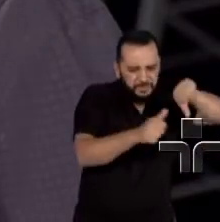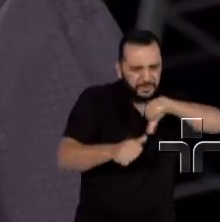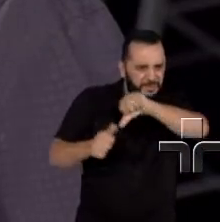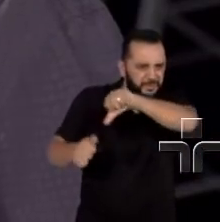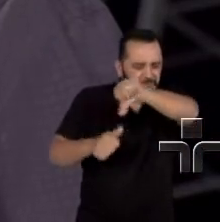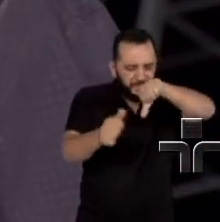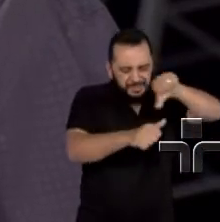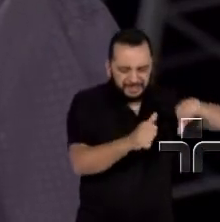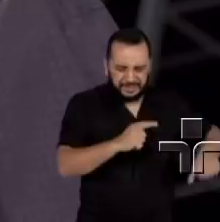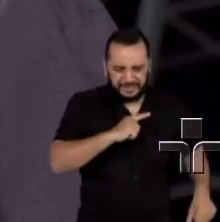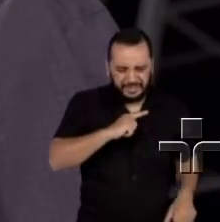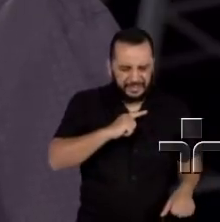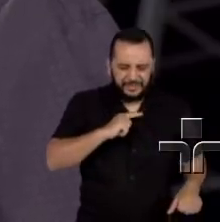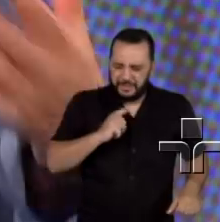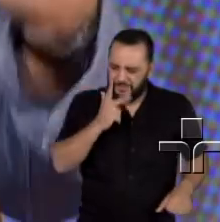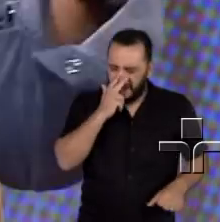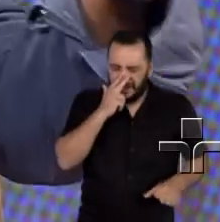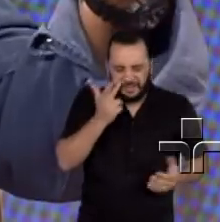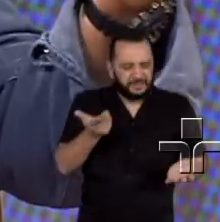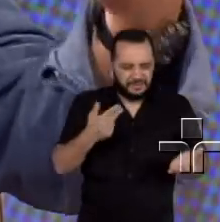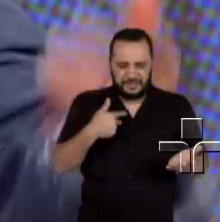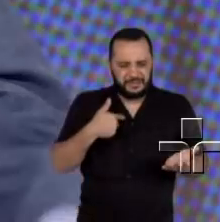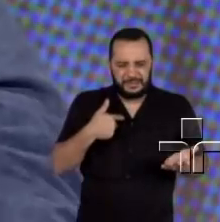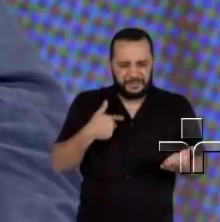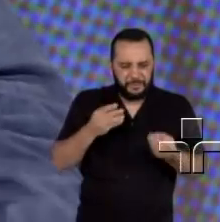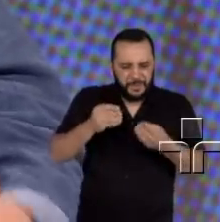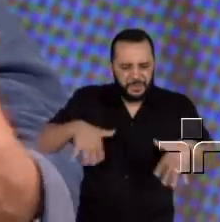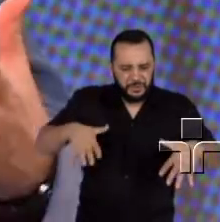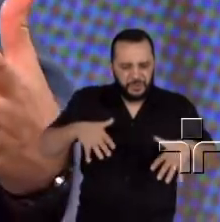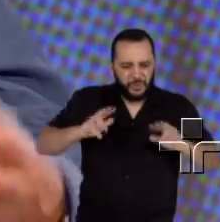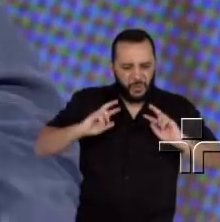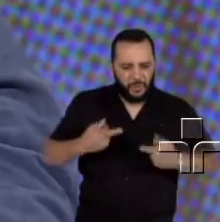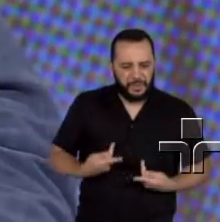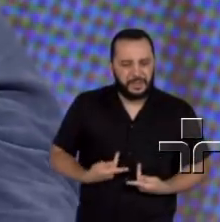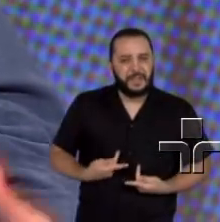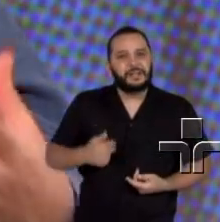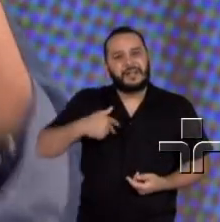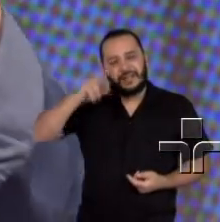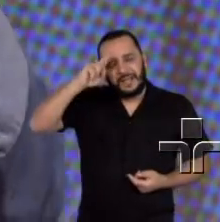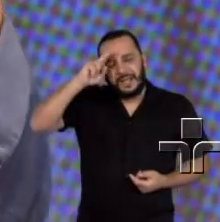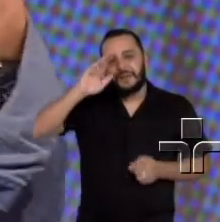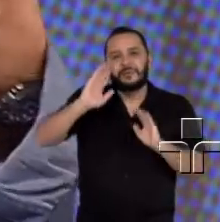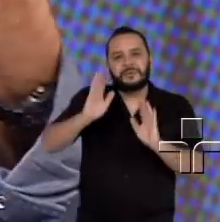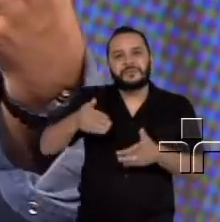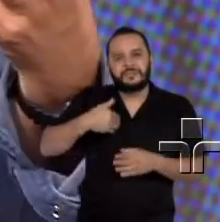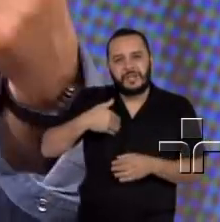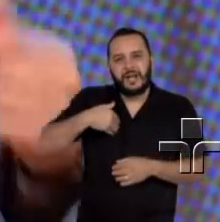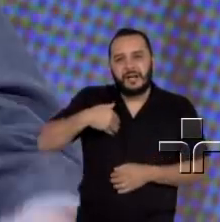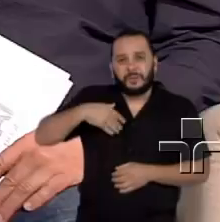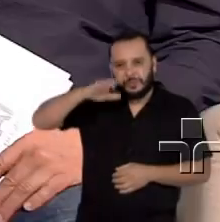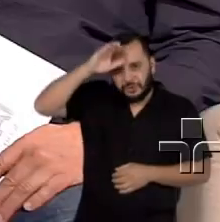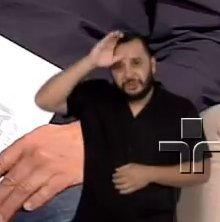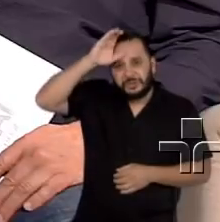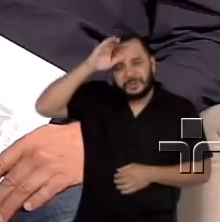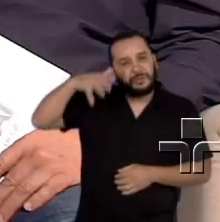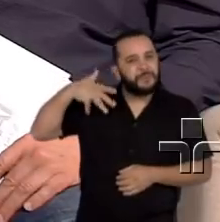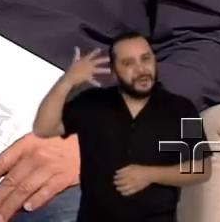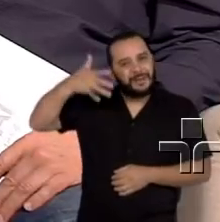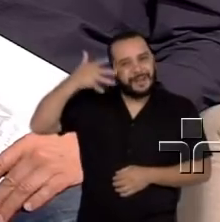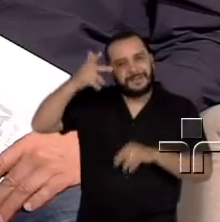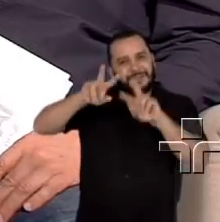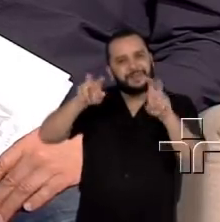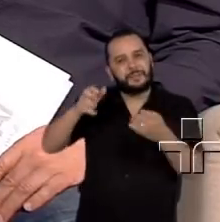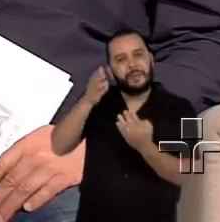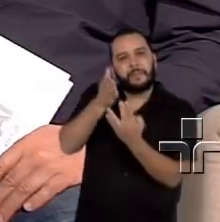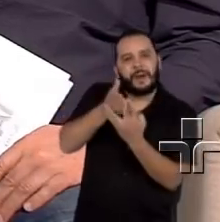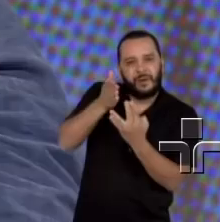o Toco, sobre o barroco, né? Eu fiquei encantado, porque eu falei, esse homem sabe desse tanto... Lindo,